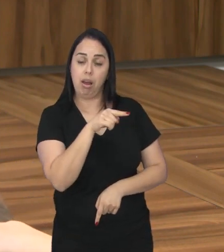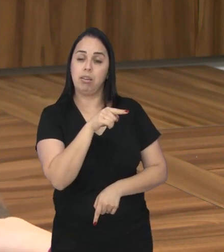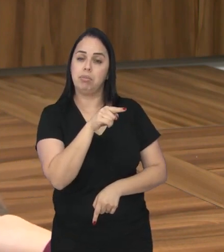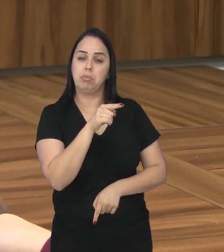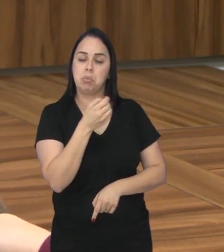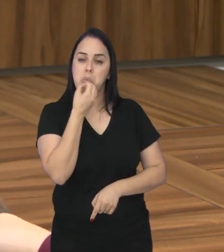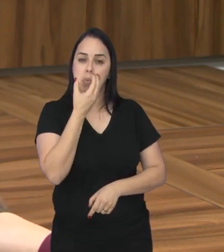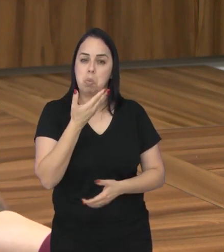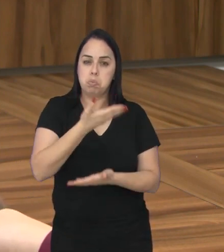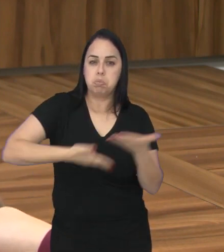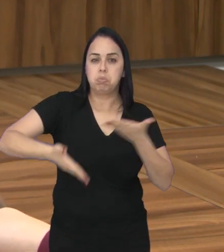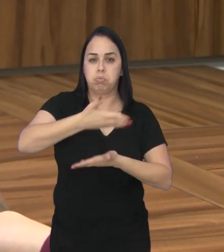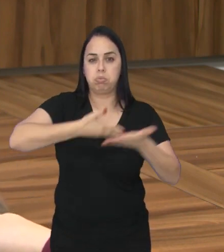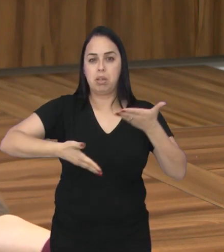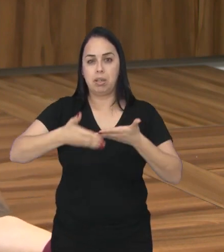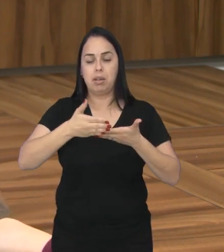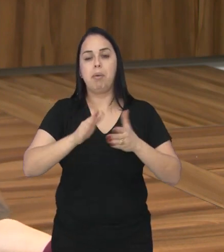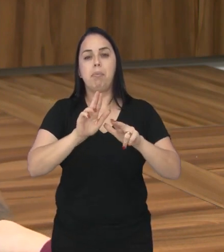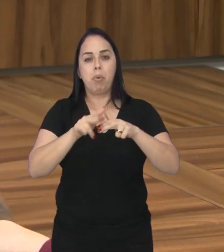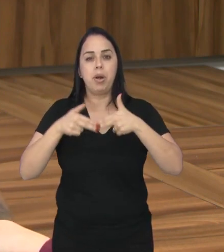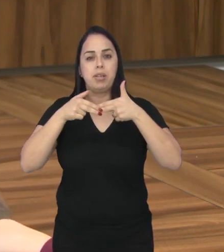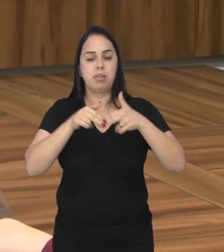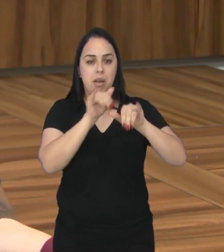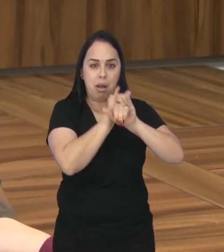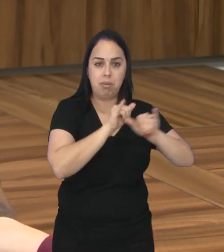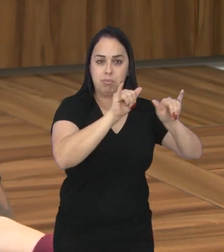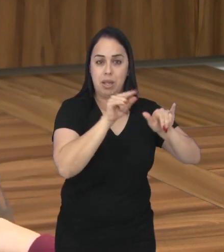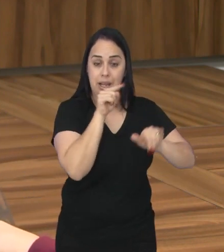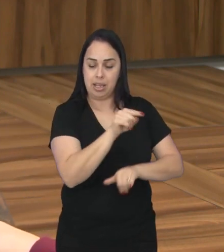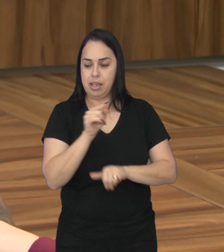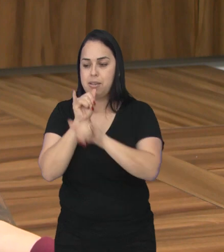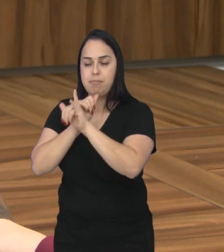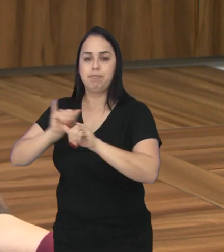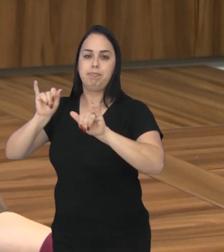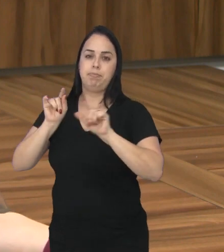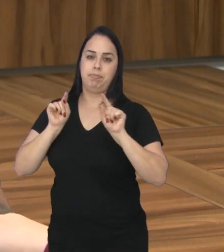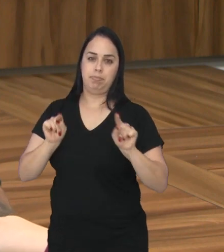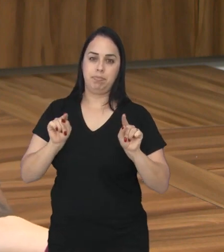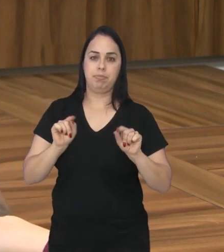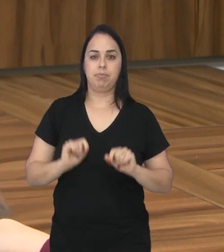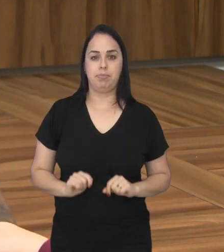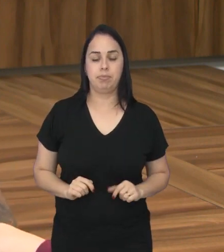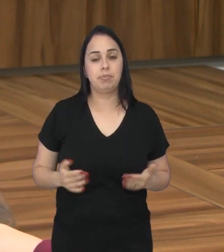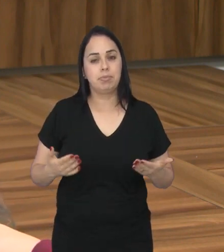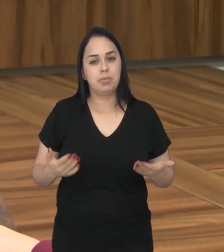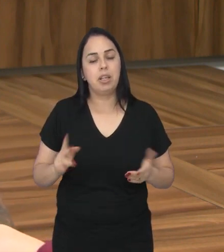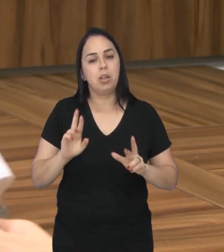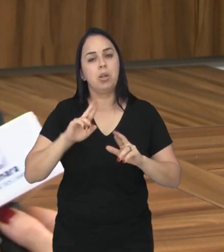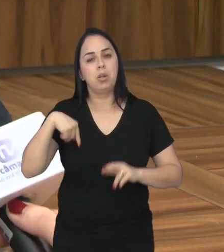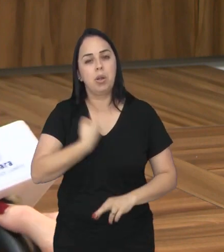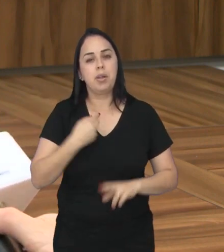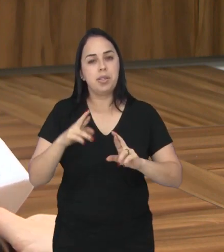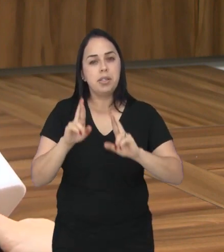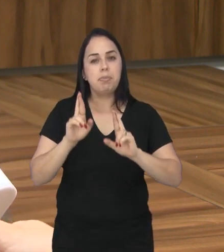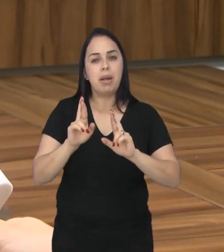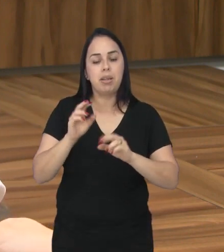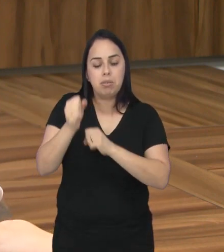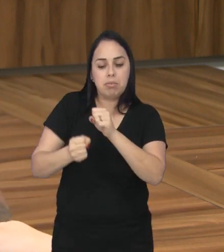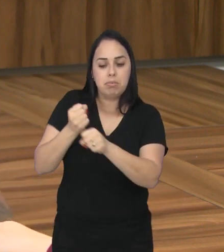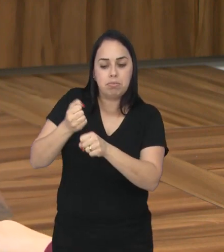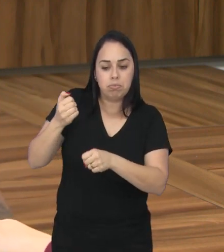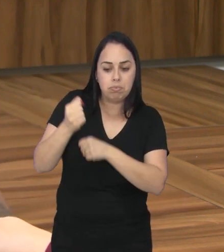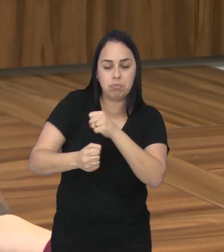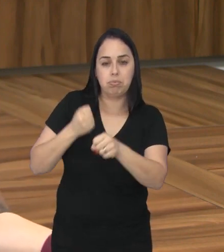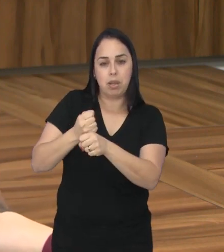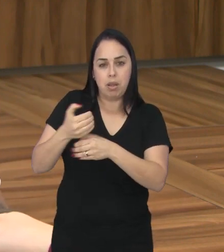da Madeira E então nós teremos esse lançamento lá também Então oficialmente esse ano é a internacionalização do Maio amarelo e aí a gente espera que nos